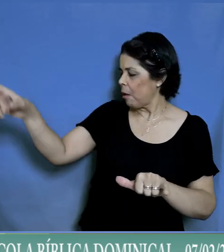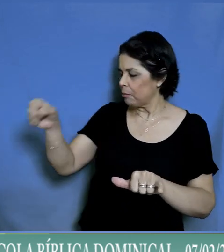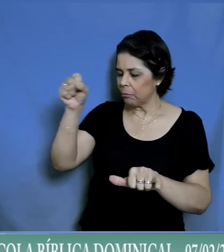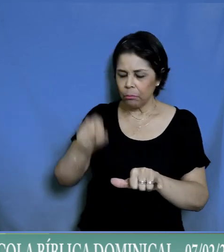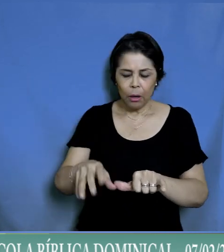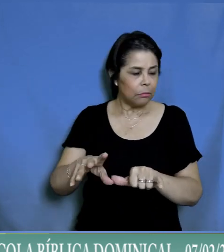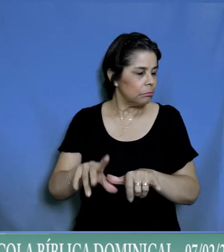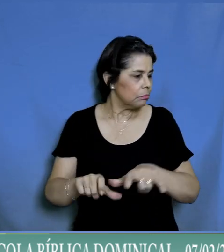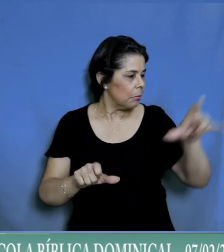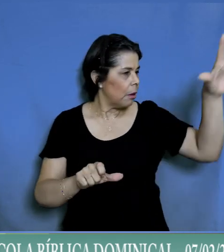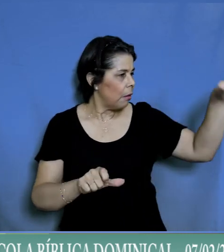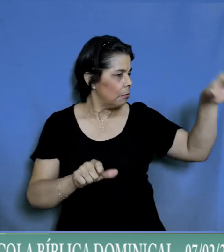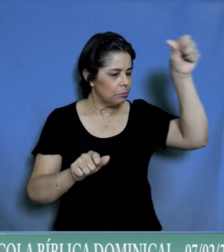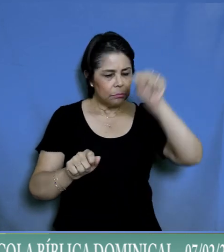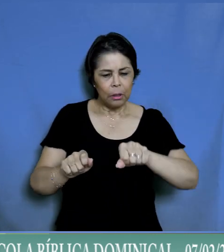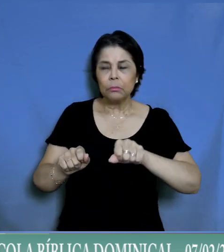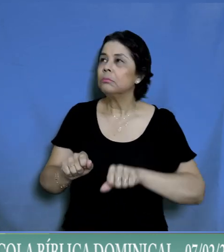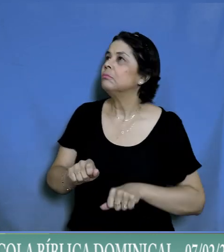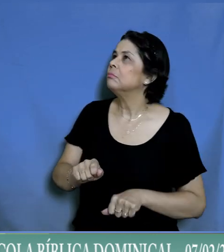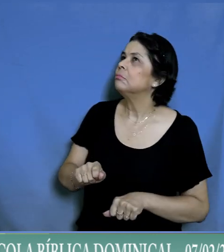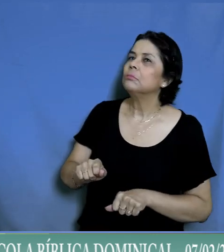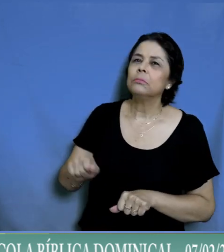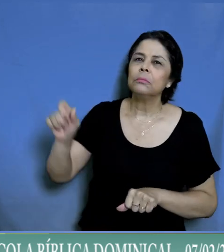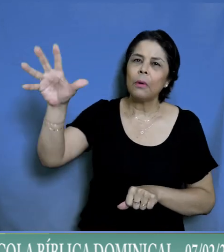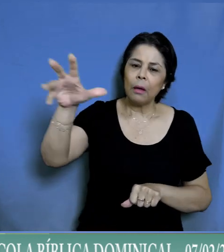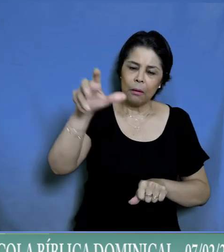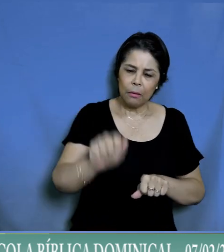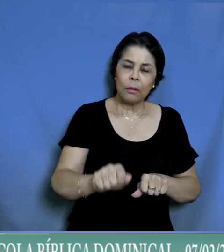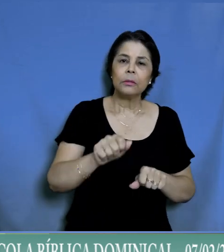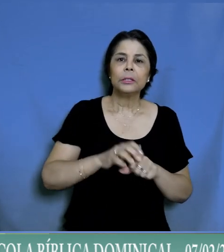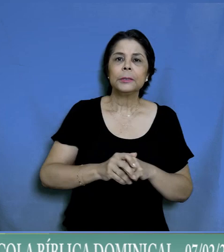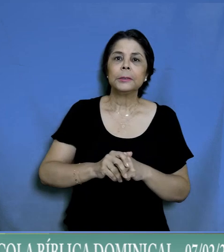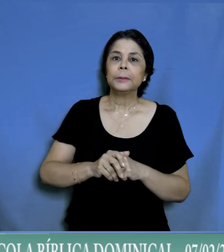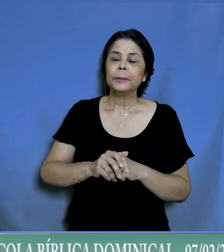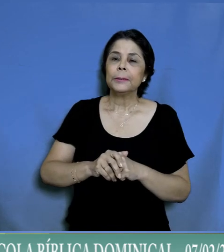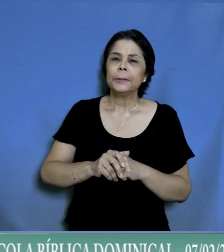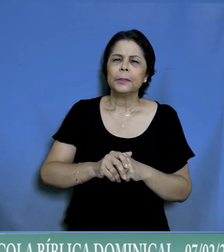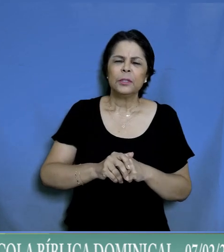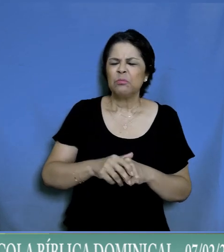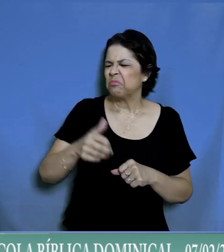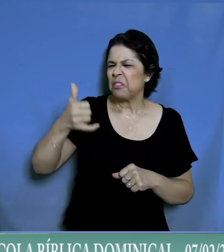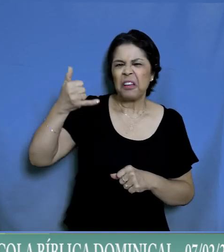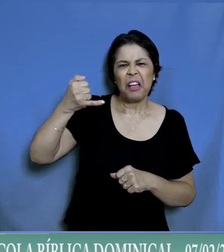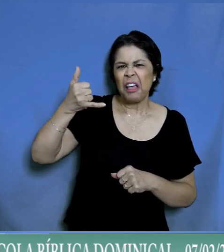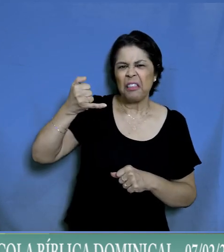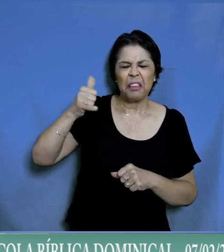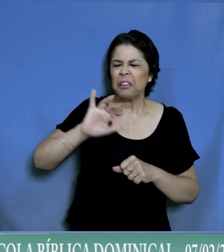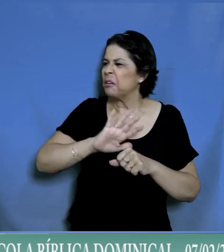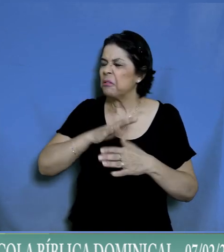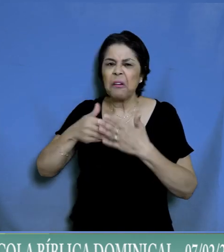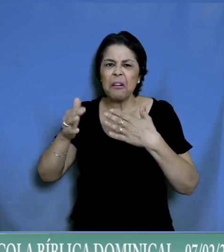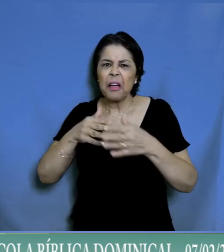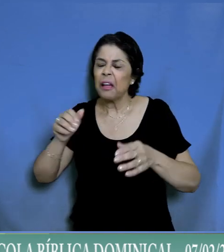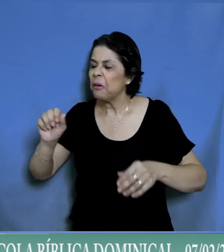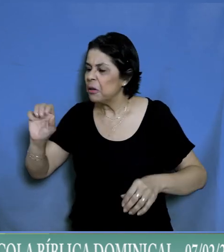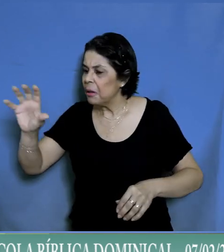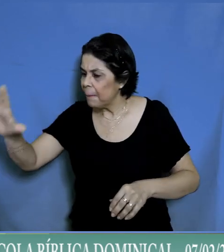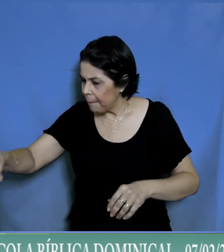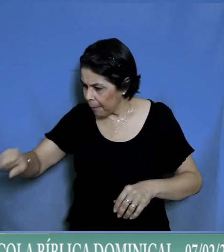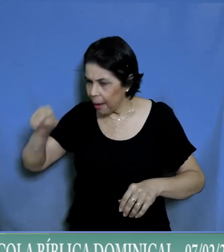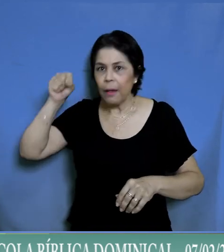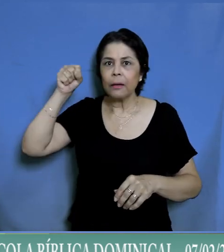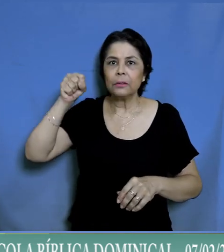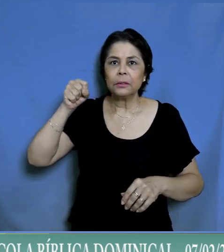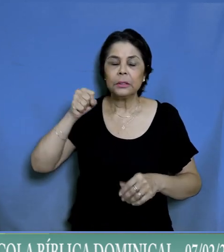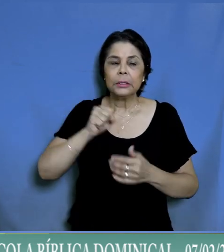um aparelho, uma lâmina, ou qualquer coisa menor, uma caneta, o caixa esqueceu a caneta na sua